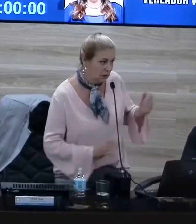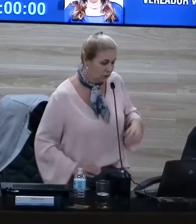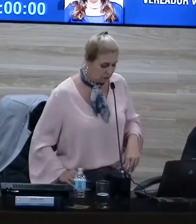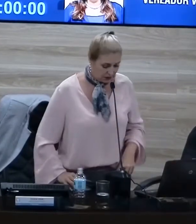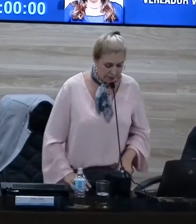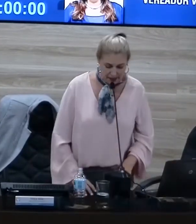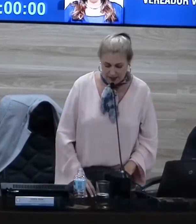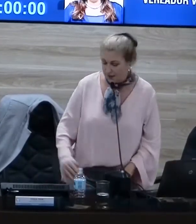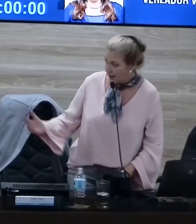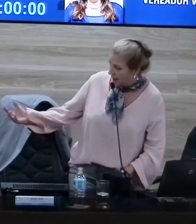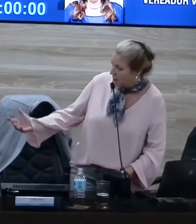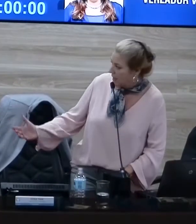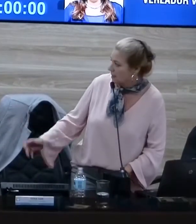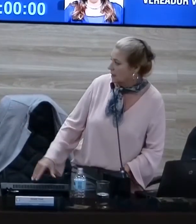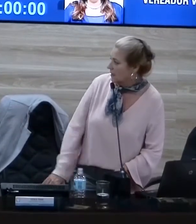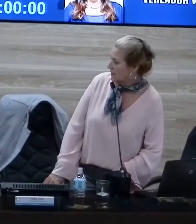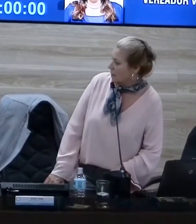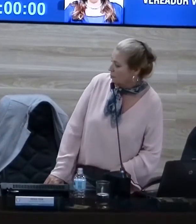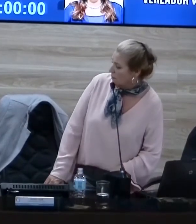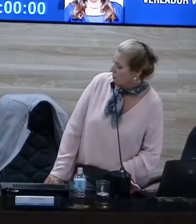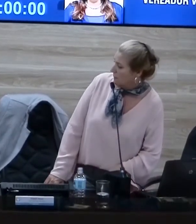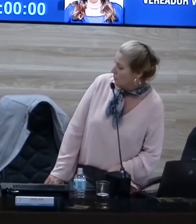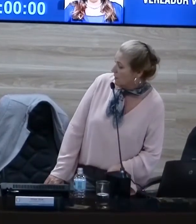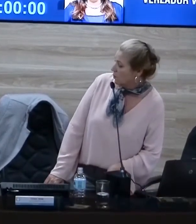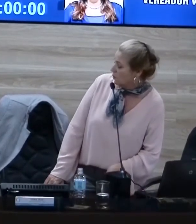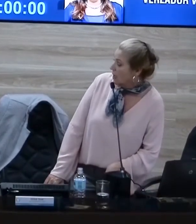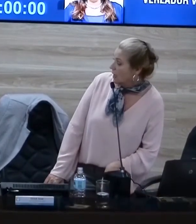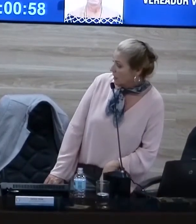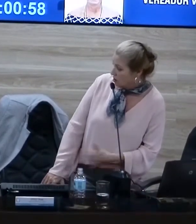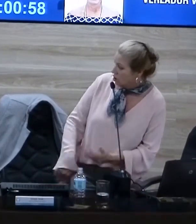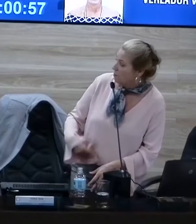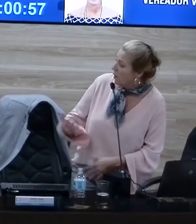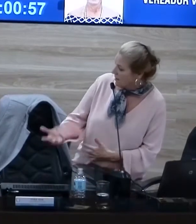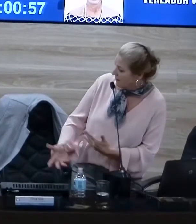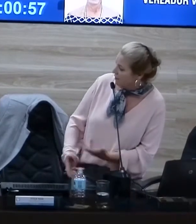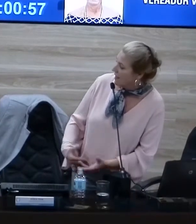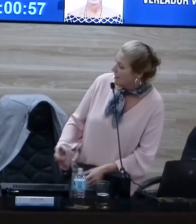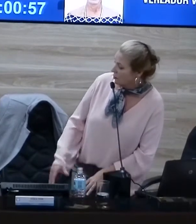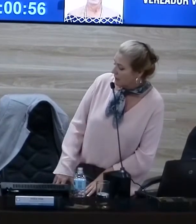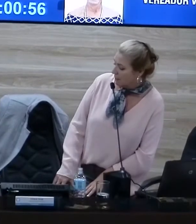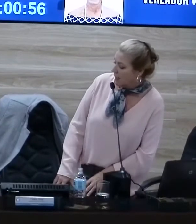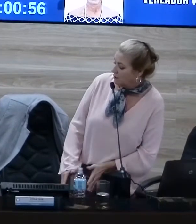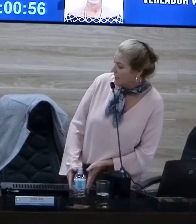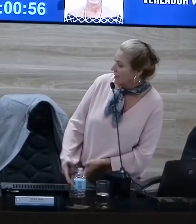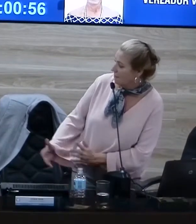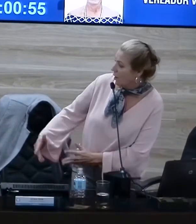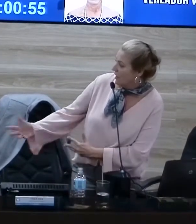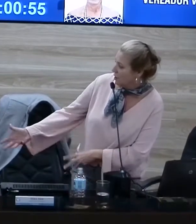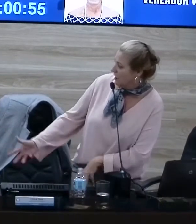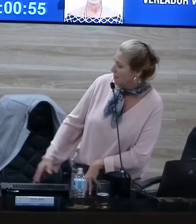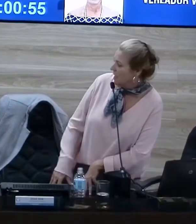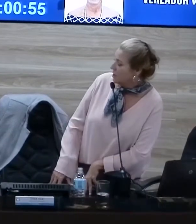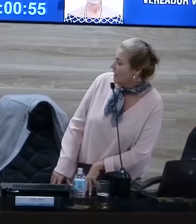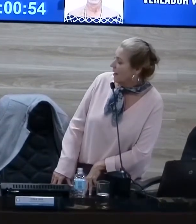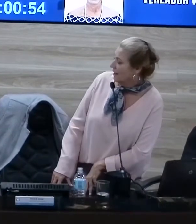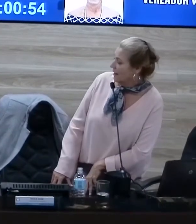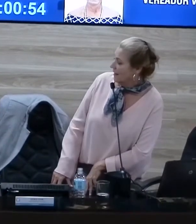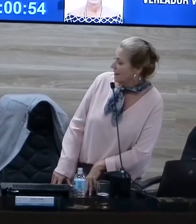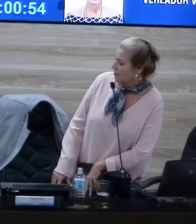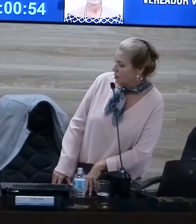Rafael, a doutora Maraísa, e quem mais se interessar pelo assunto, que a gente possa fazer um trabalho, eu sei que